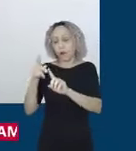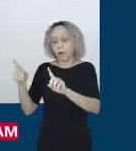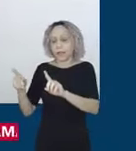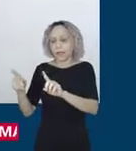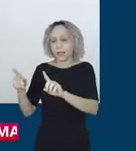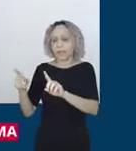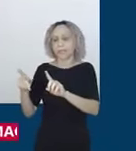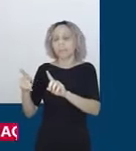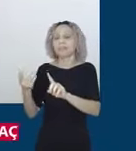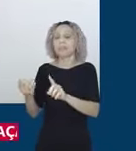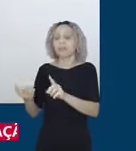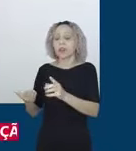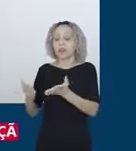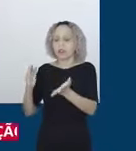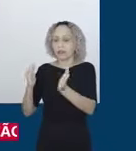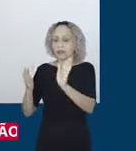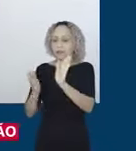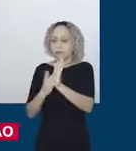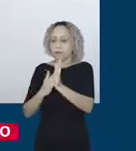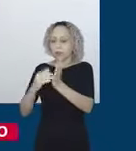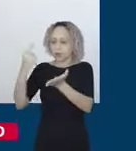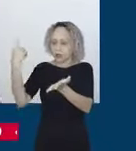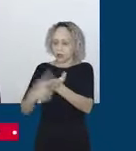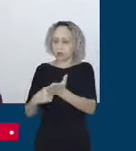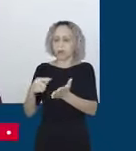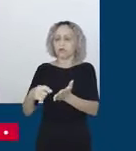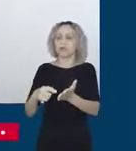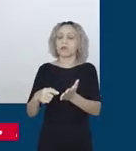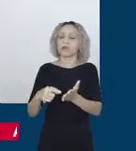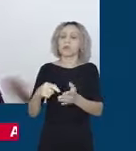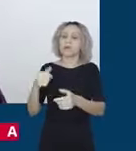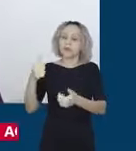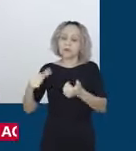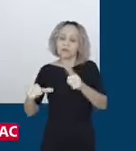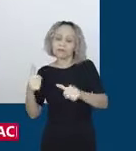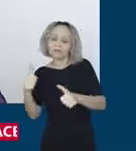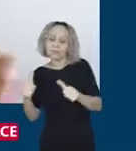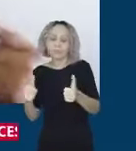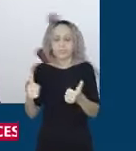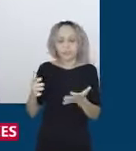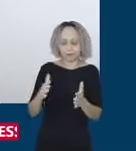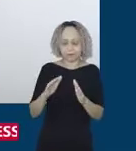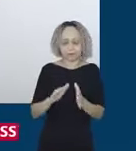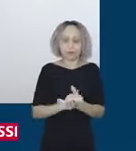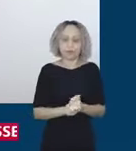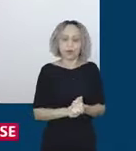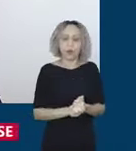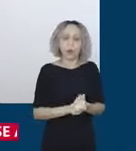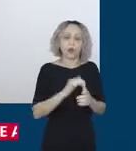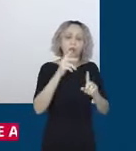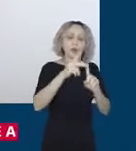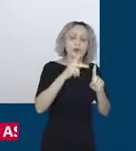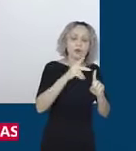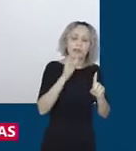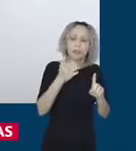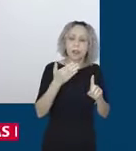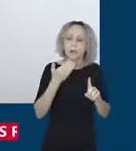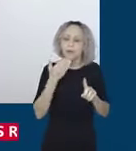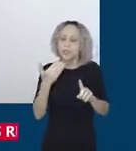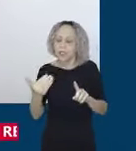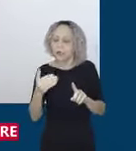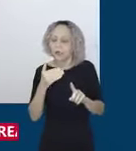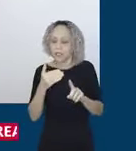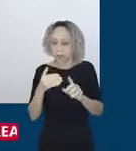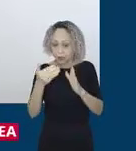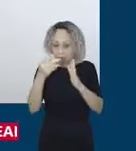agora vai. Diversos parlamentares já solicitaram relatoria de projetos de combate ao